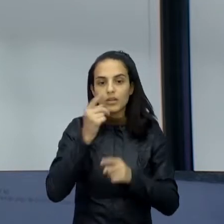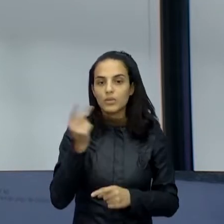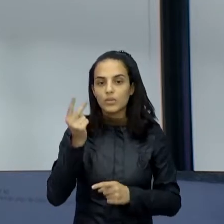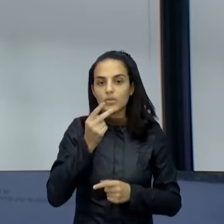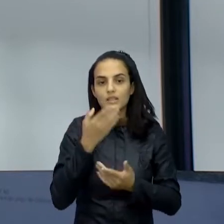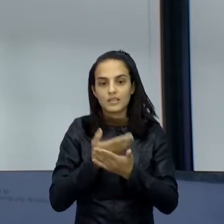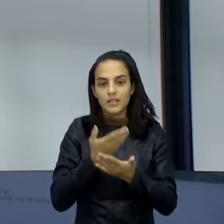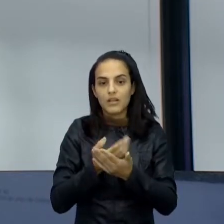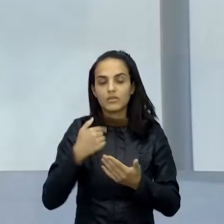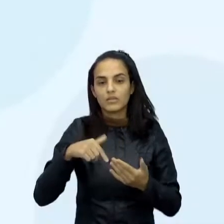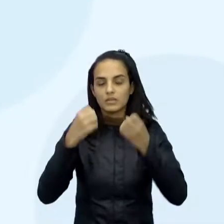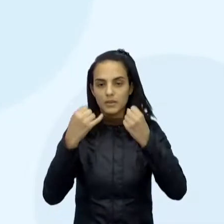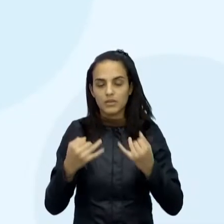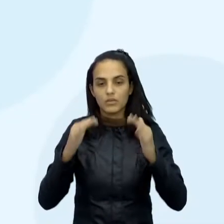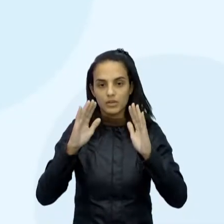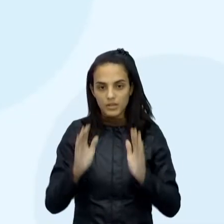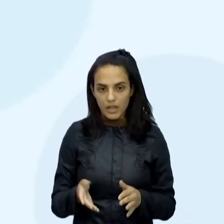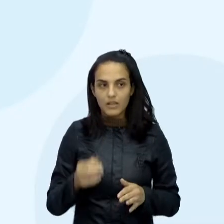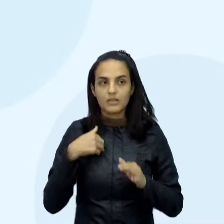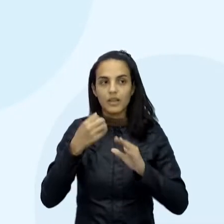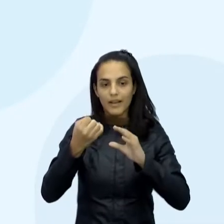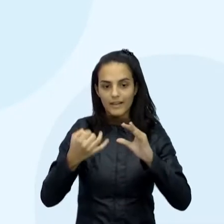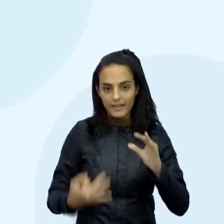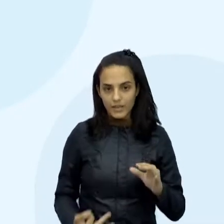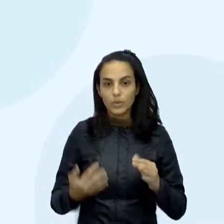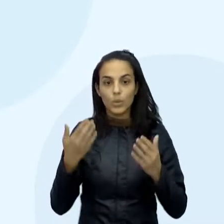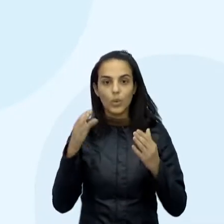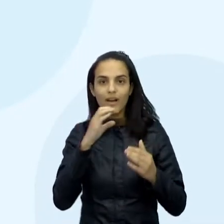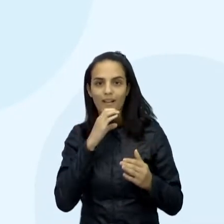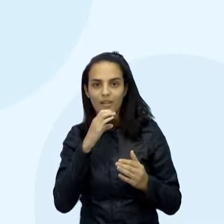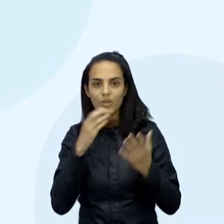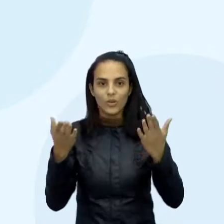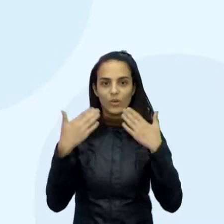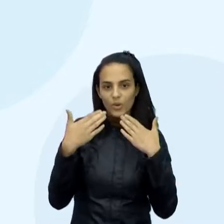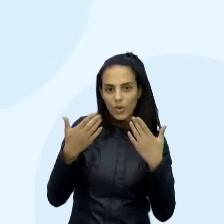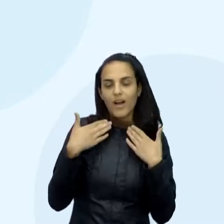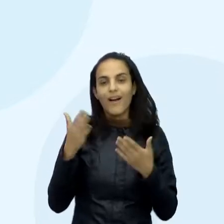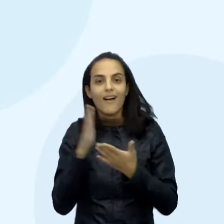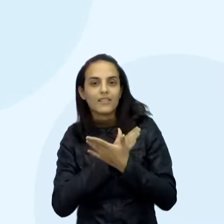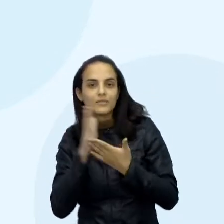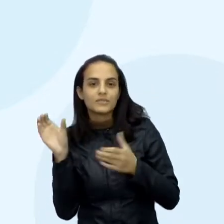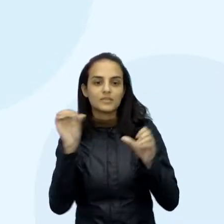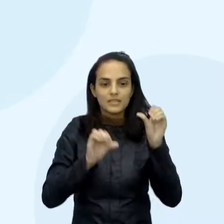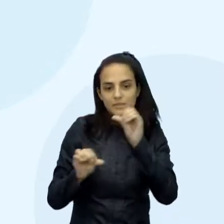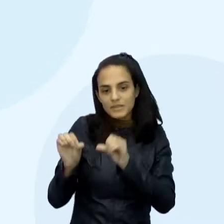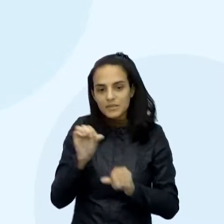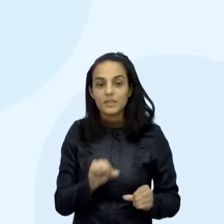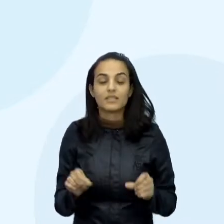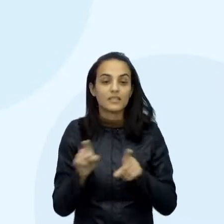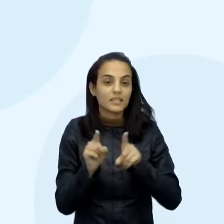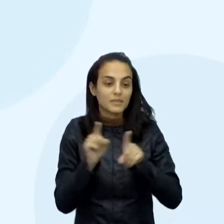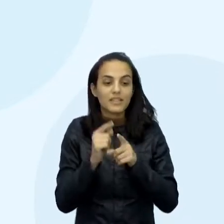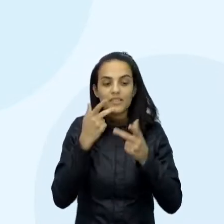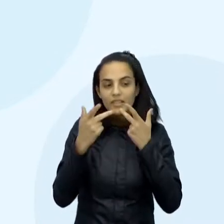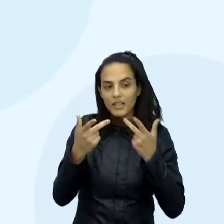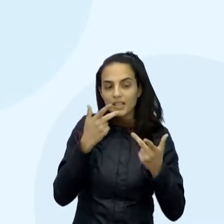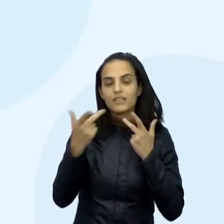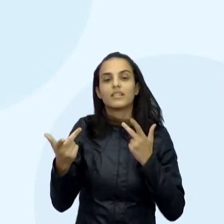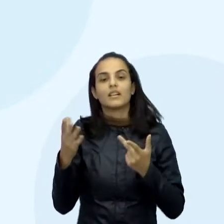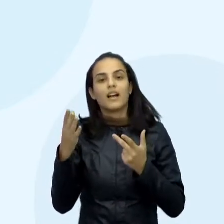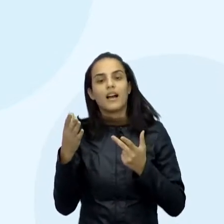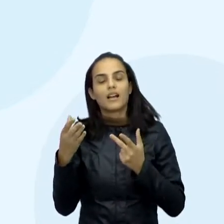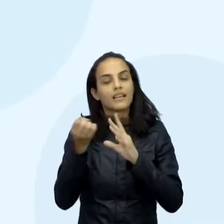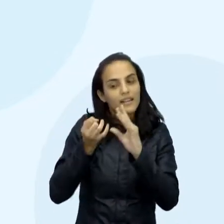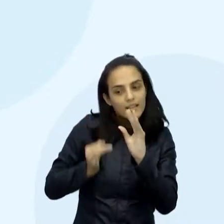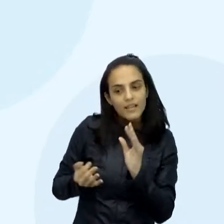onde a gente já falou, ó, sobre as características do calor, fizemos alguns experimentos, falamos também sobre as características dos gases,